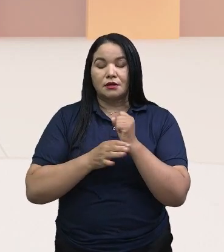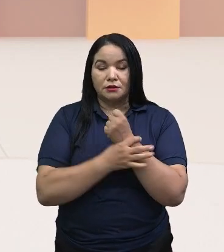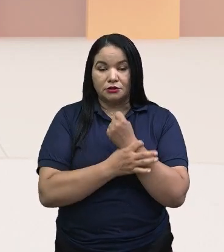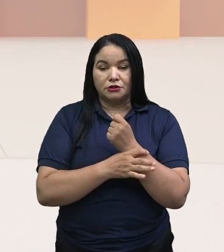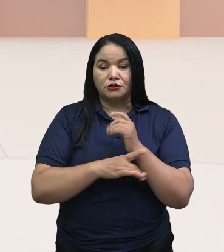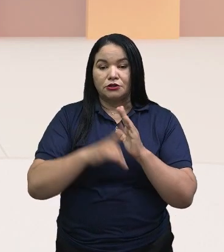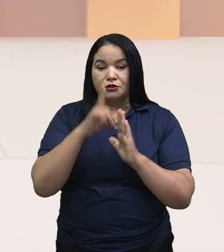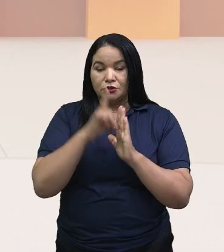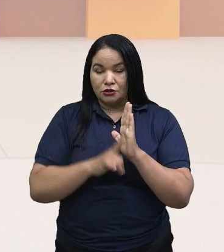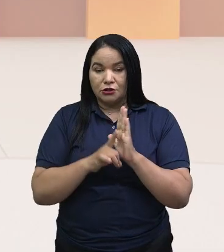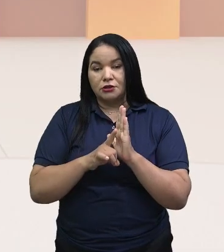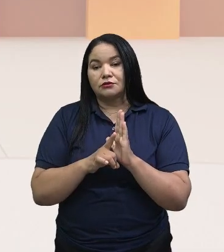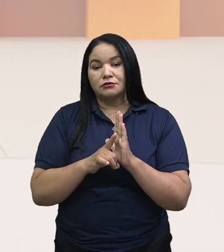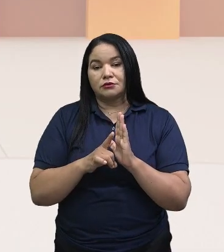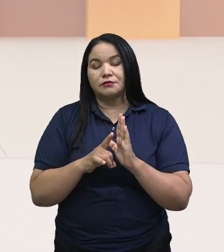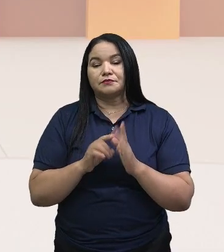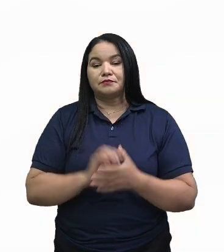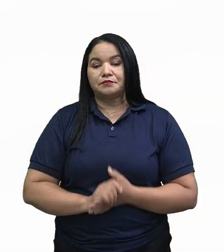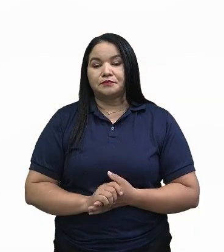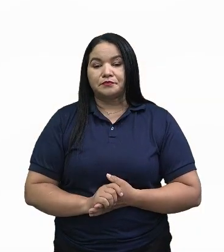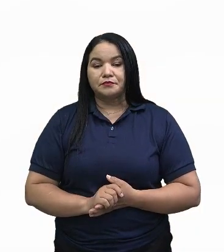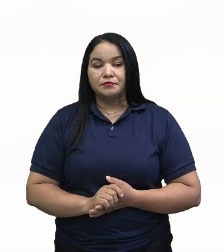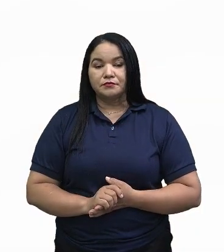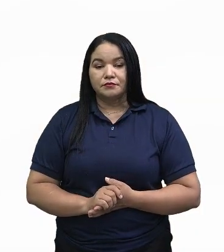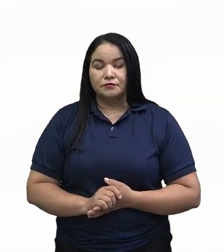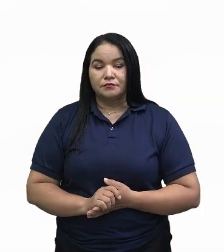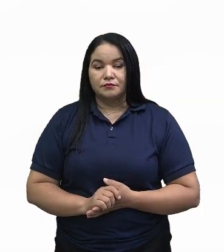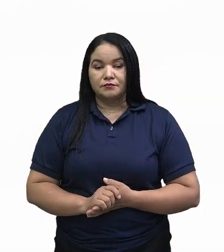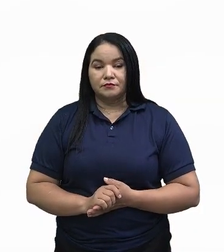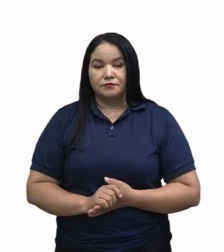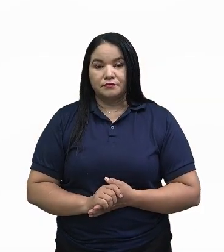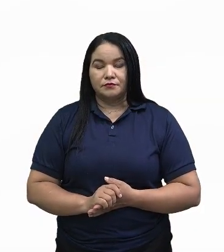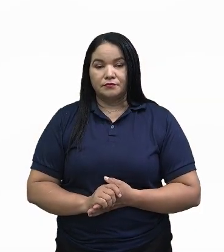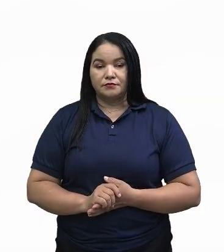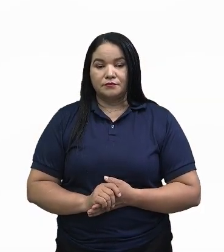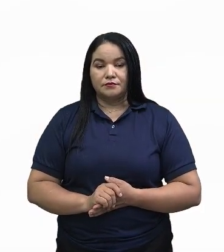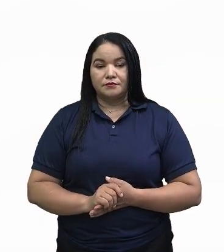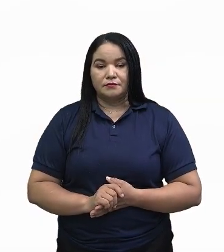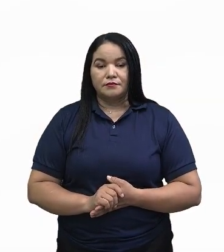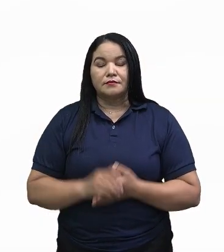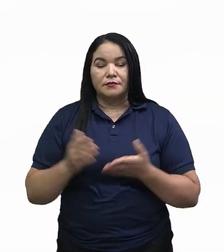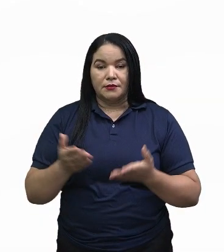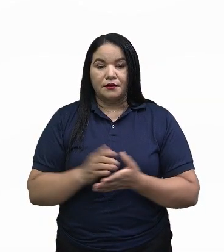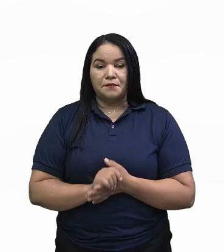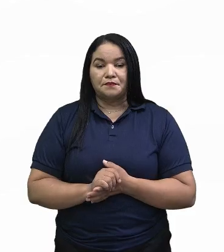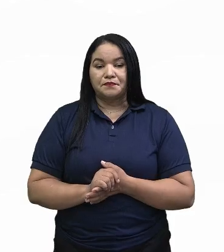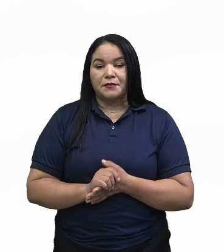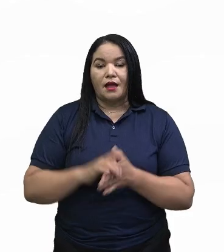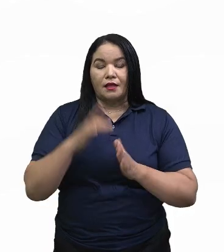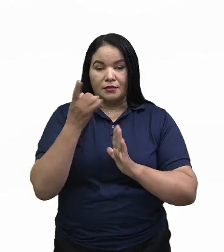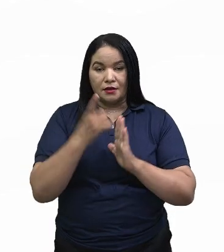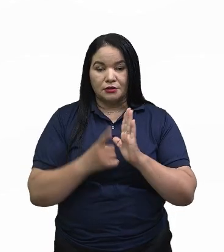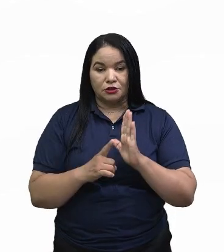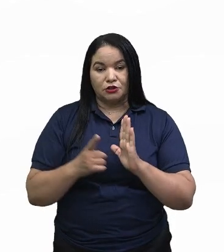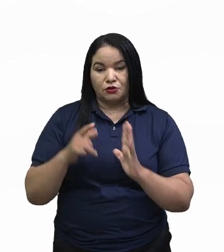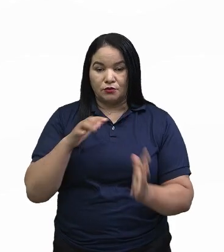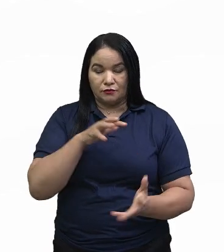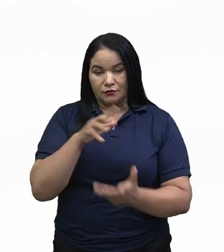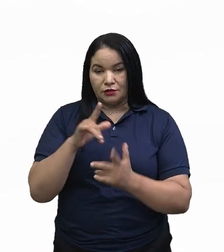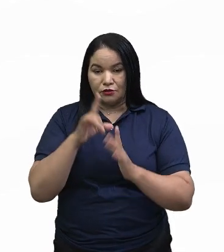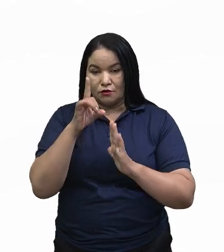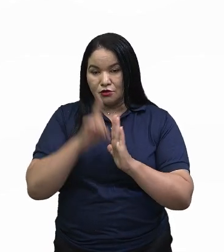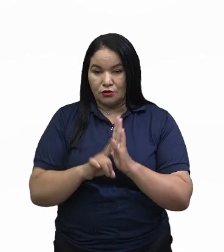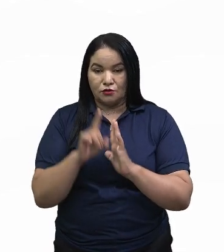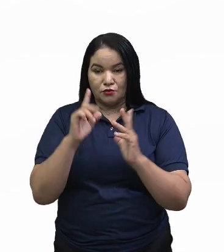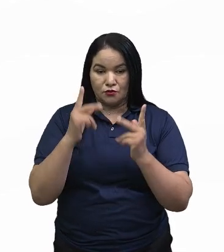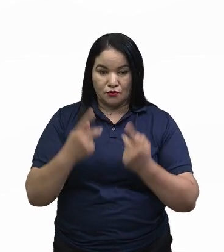direitos fundamentais. Vamos seguindo. A Declaração Universal dos Direitos Humanos, ela é